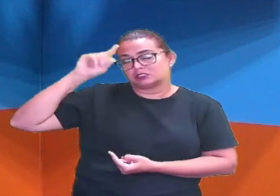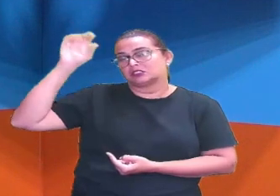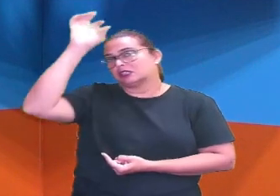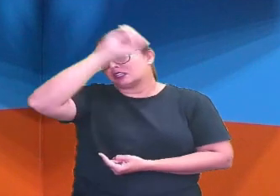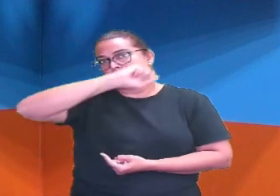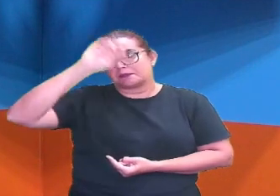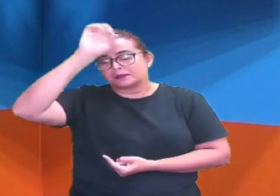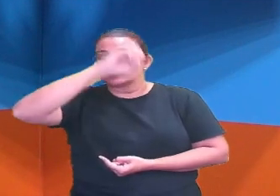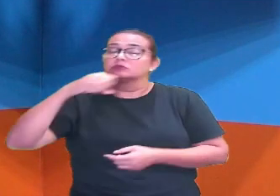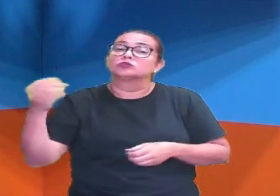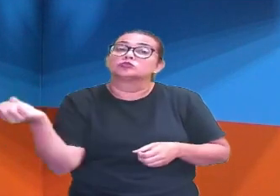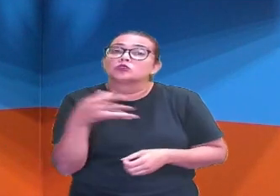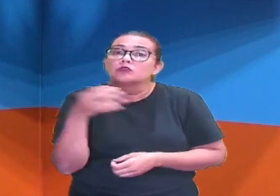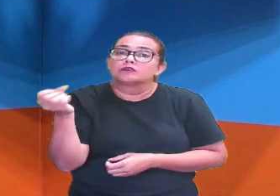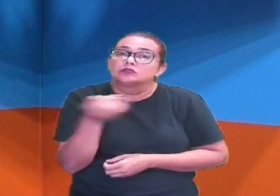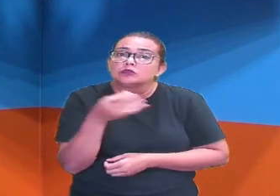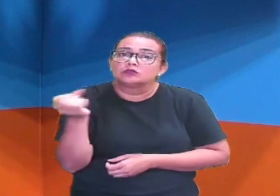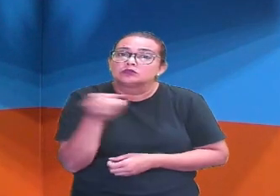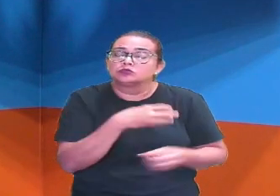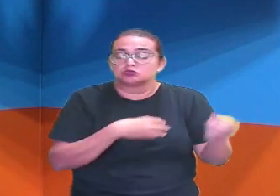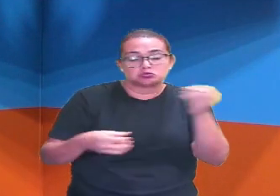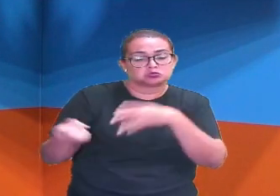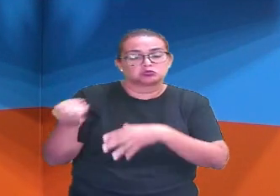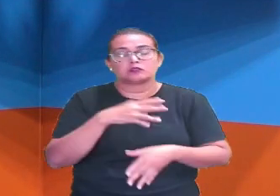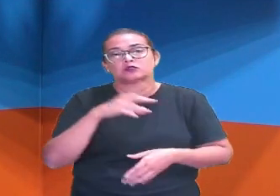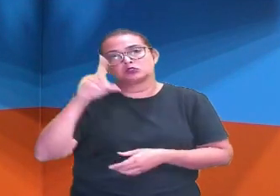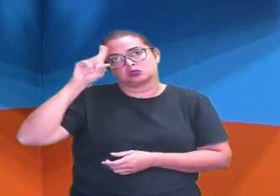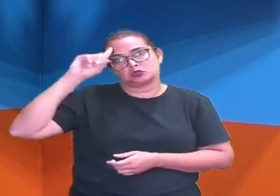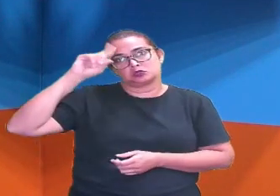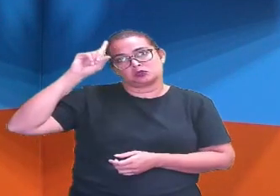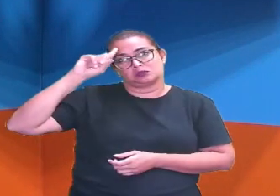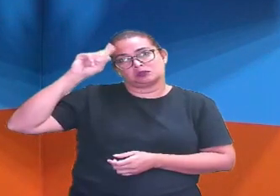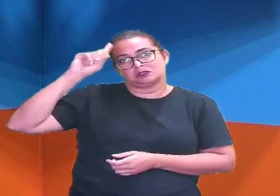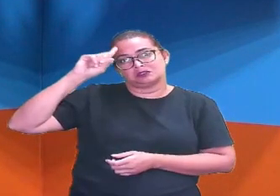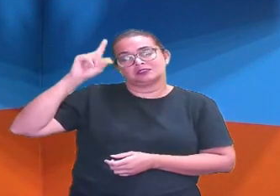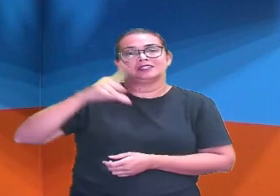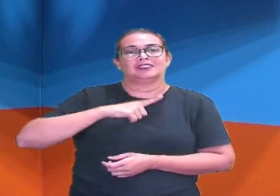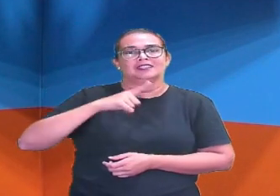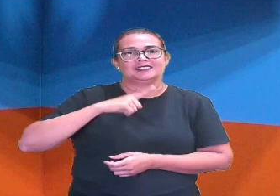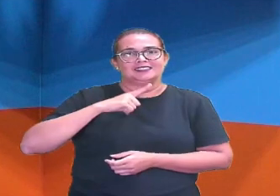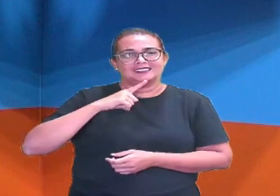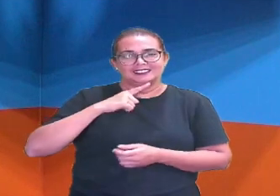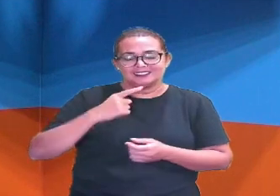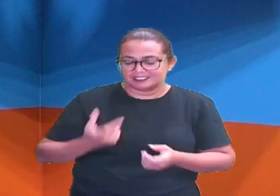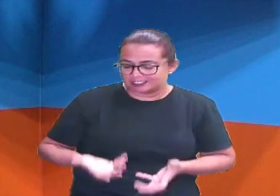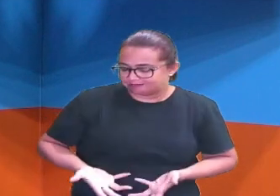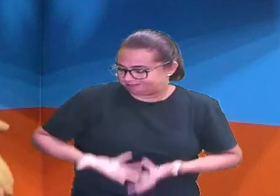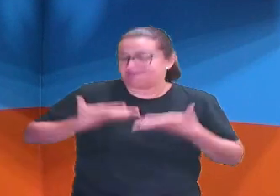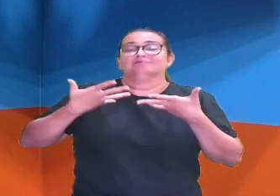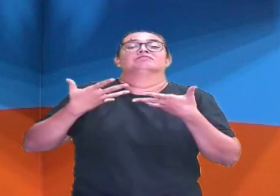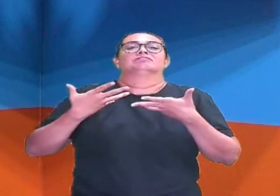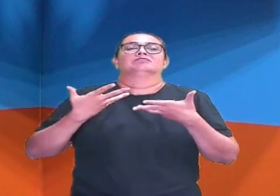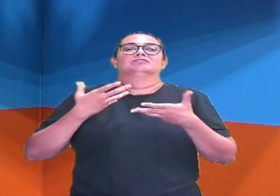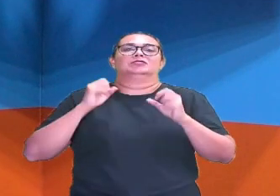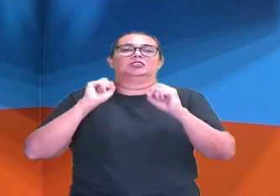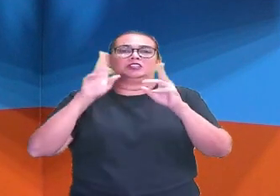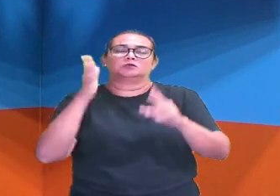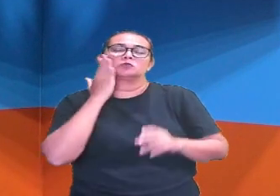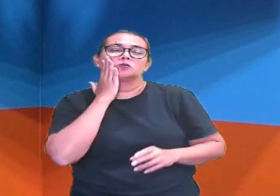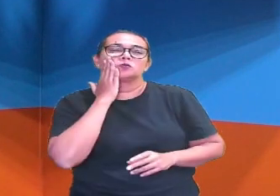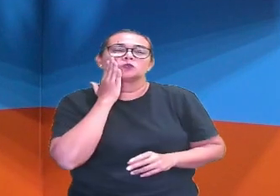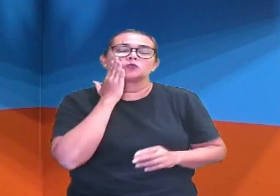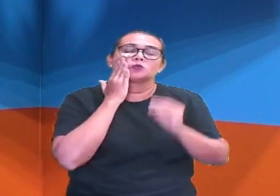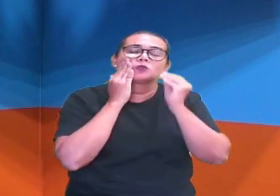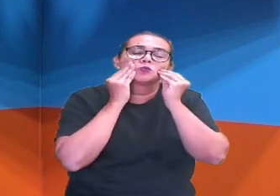aprendemos algo novo. Tá certo? Todos os dias tem algo produtivo. Então, ó, beijinho.